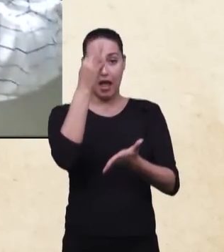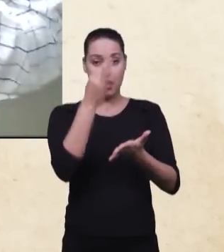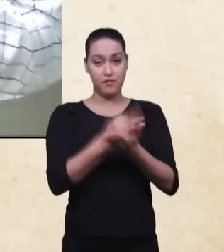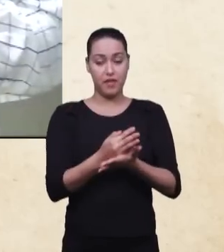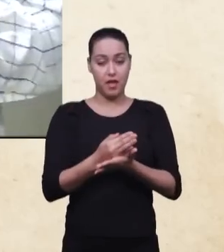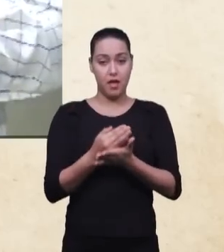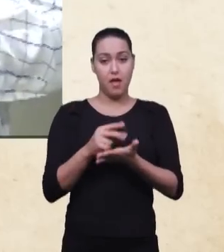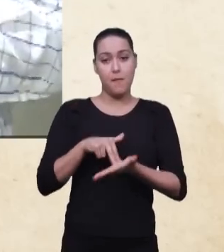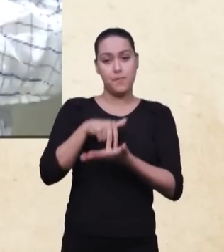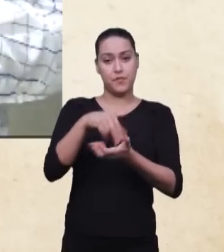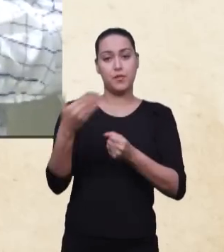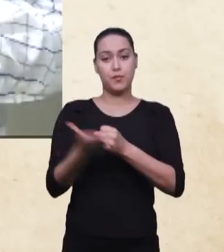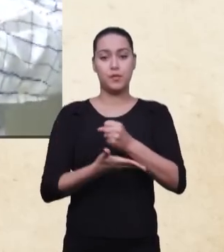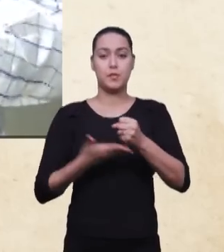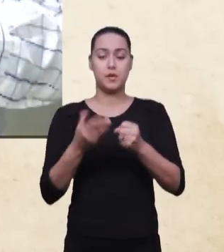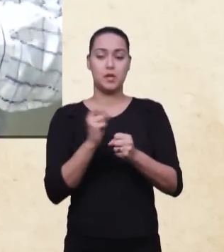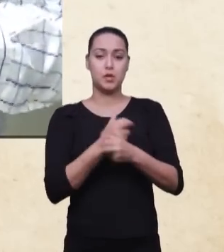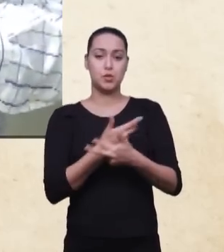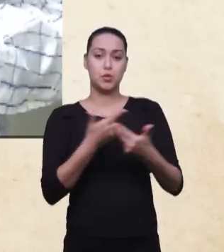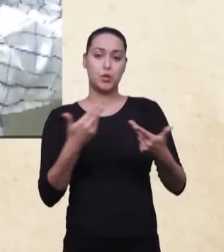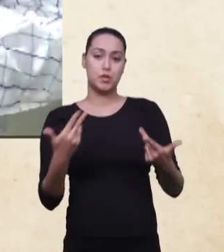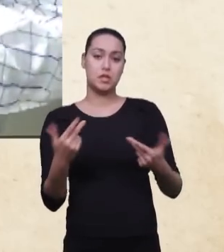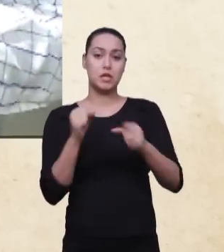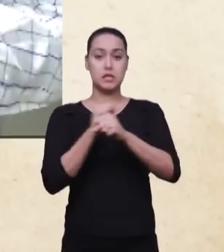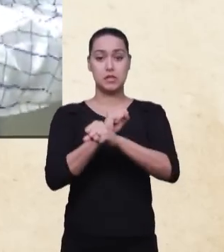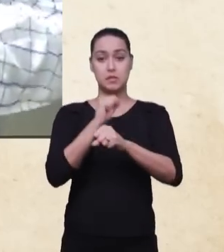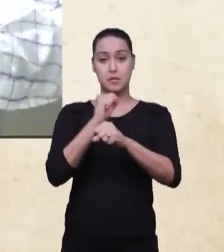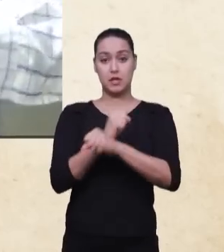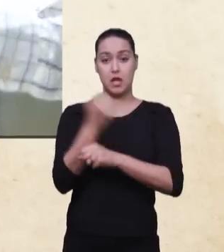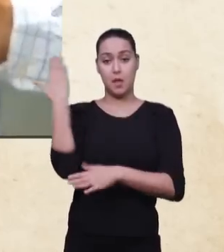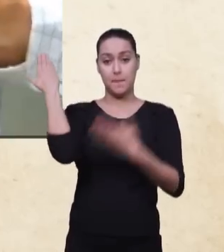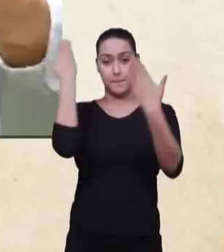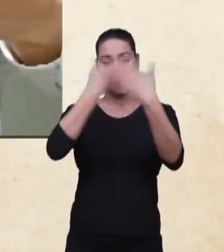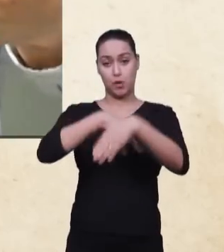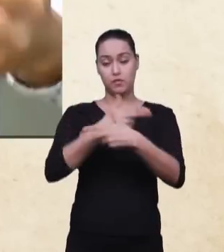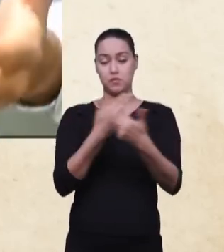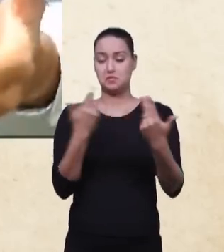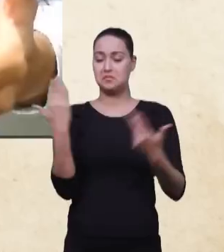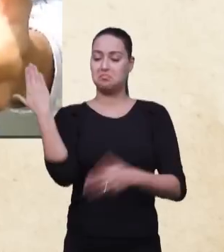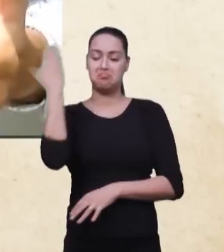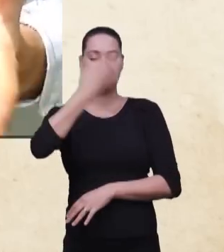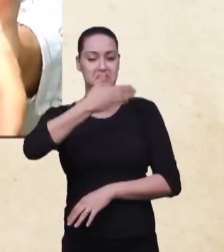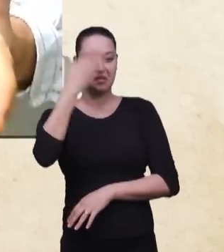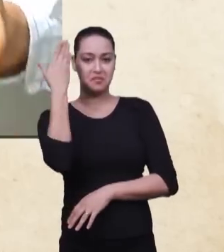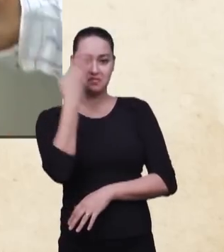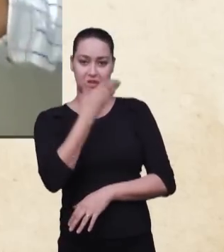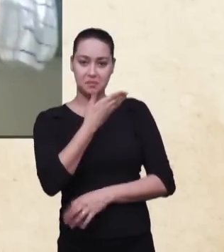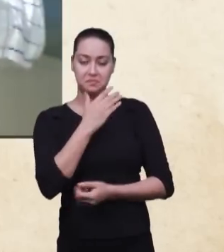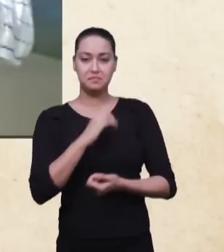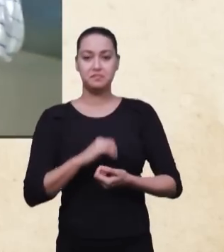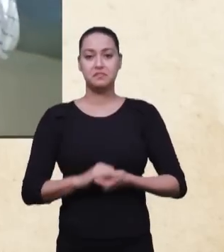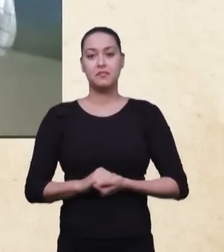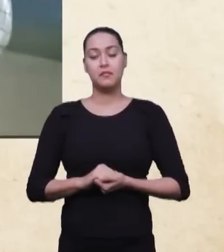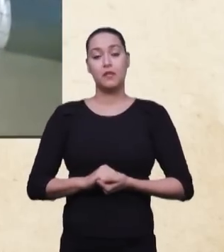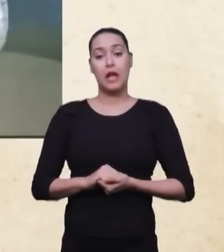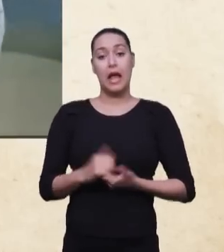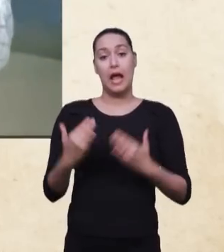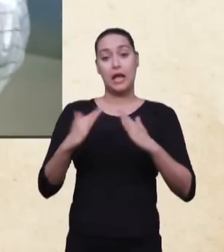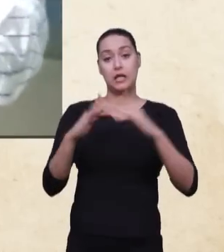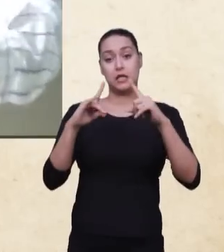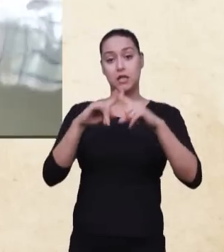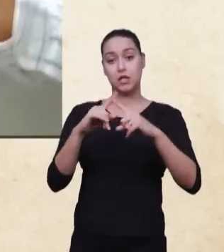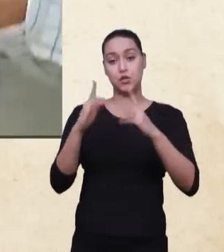é o firme fundamento das coisas que se esperam e a prova das coisas que não se veem. Irmãos, a